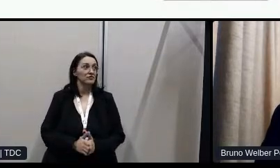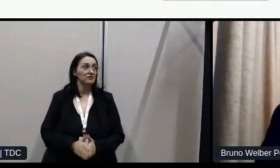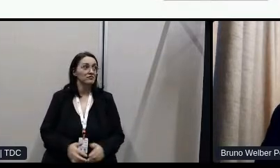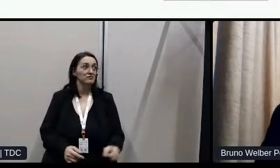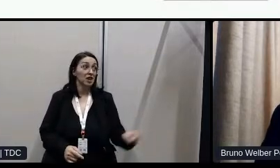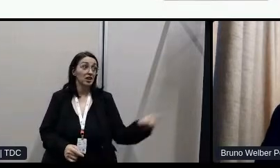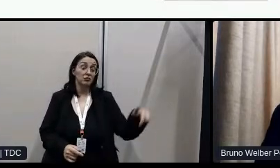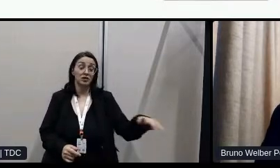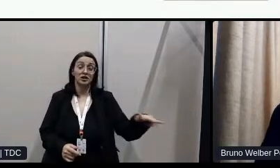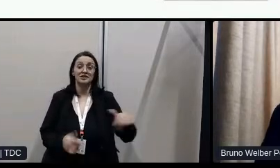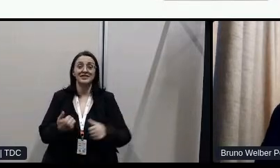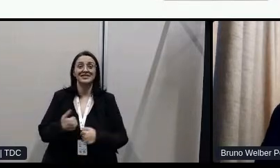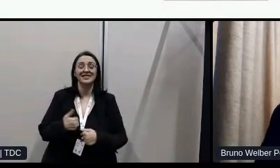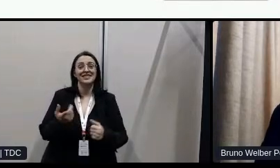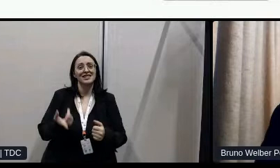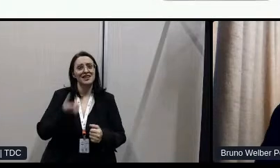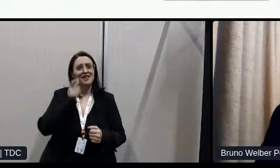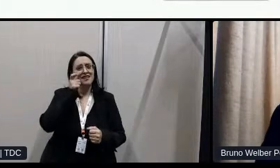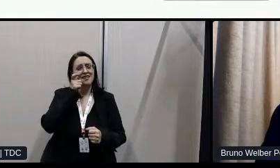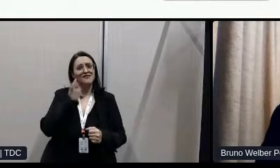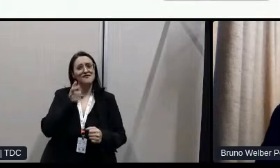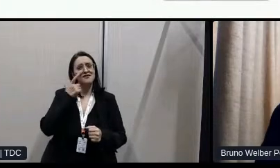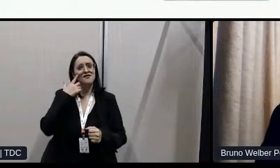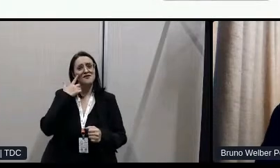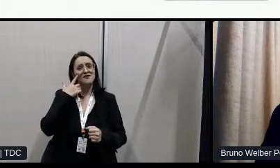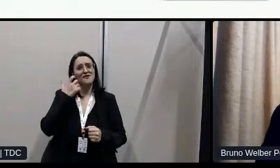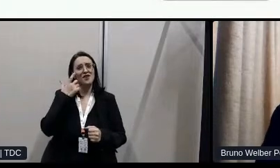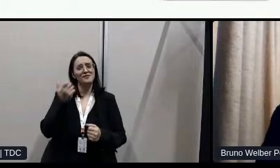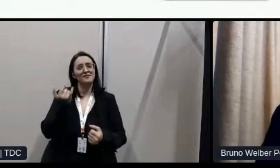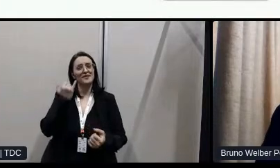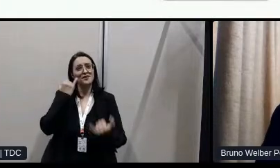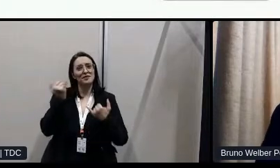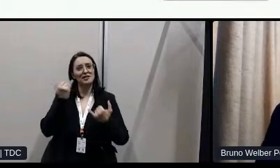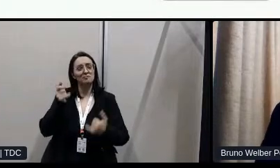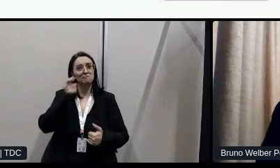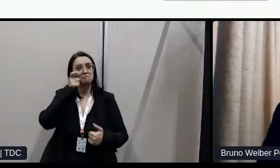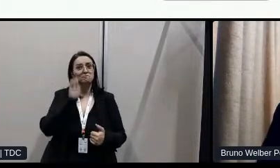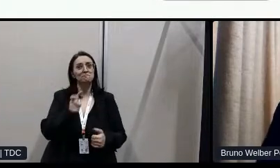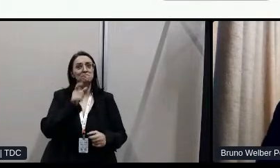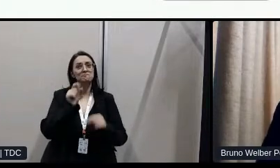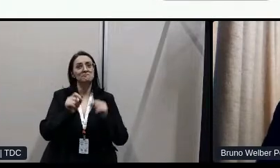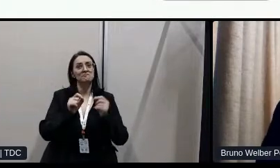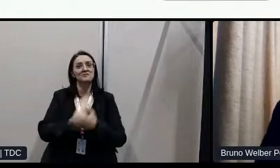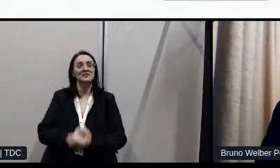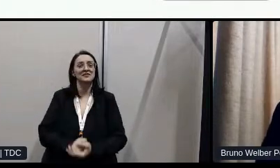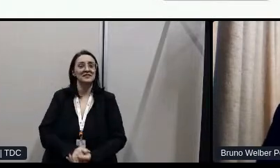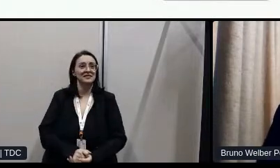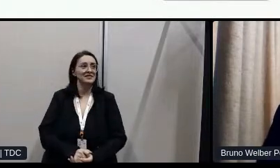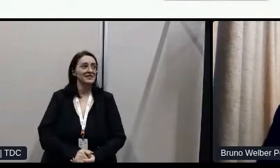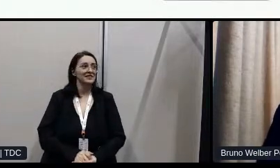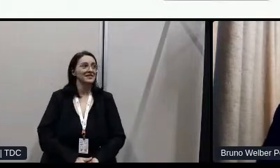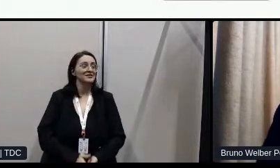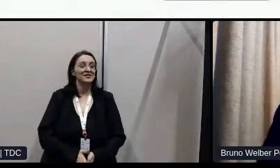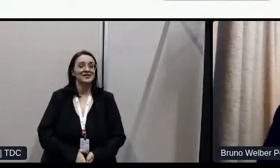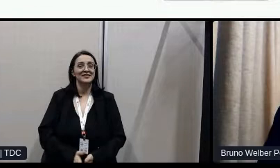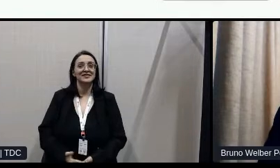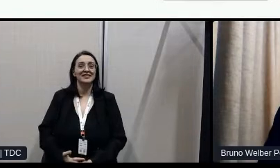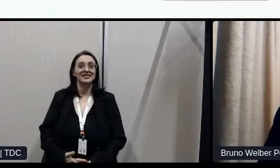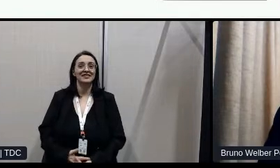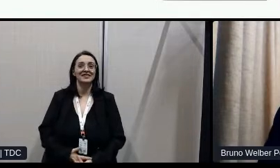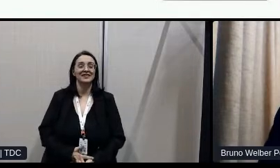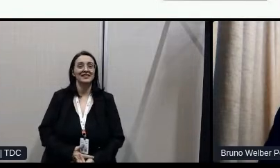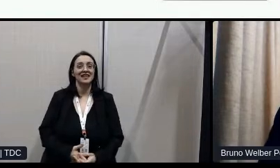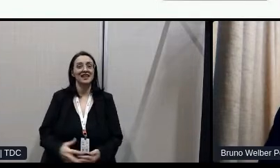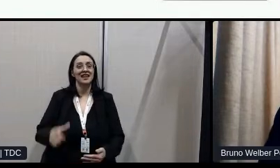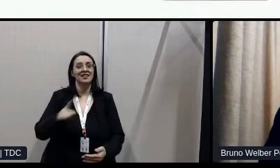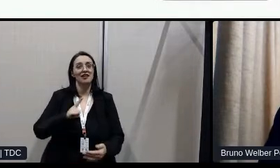gente teve alguns dados bem curiosos. O primeiro deles, o que mais chamou a nossa atenção, é que a gente teve, alguns